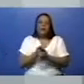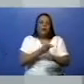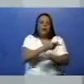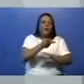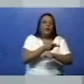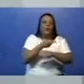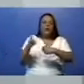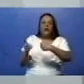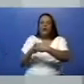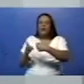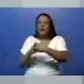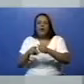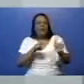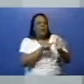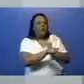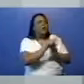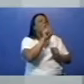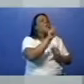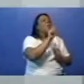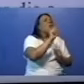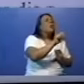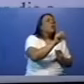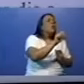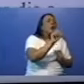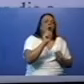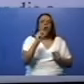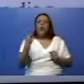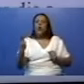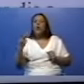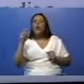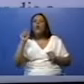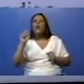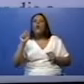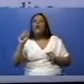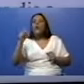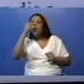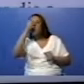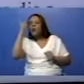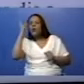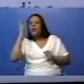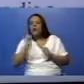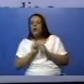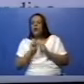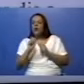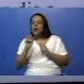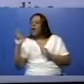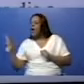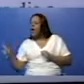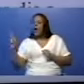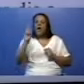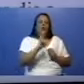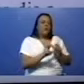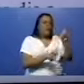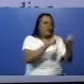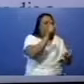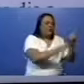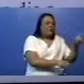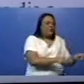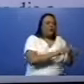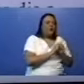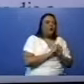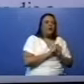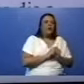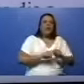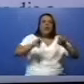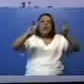perguntar quem ou o que antes dele. A minha resposta é o sujeito, certo? Que é o assunto da frase. O predicado é